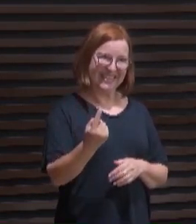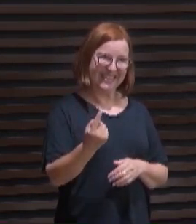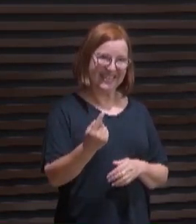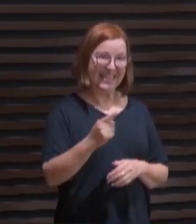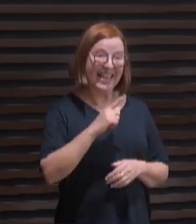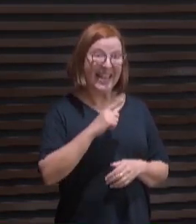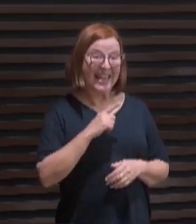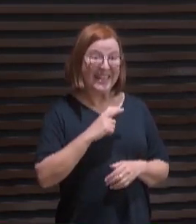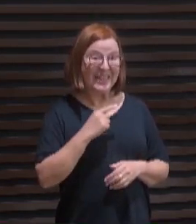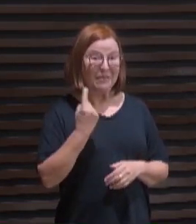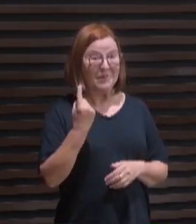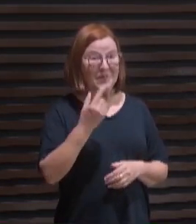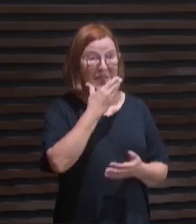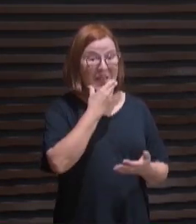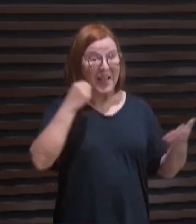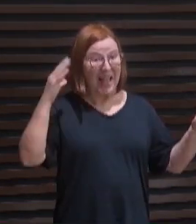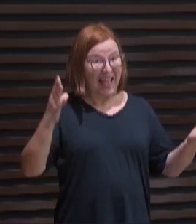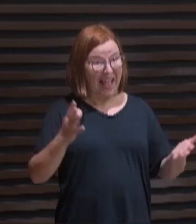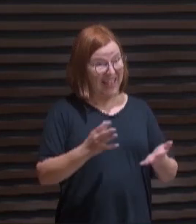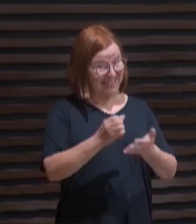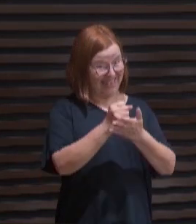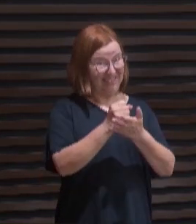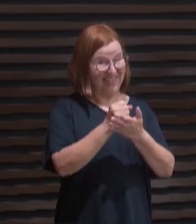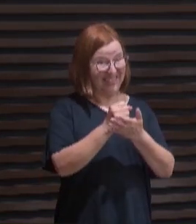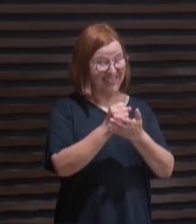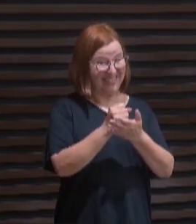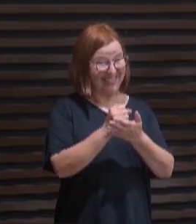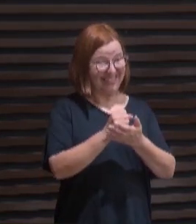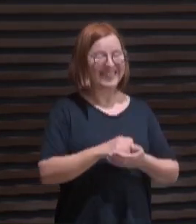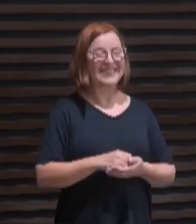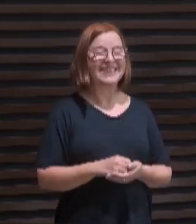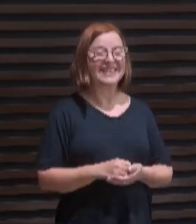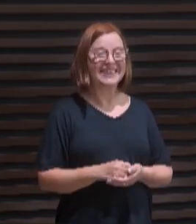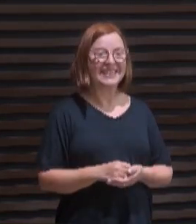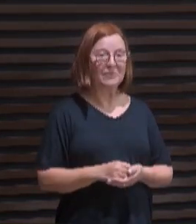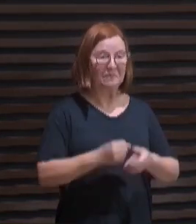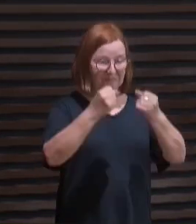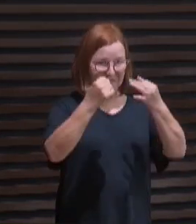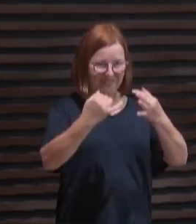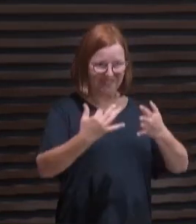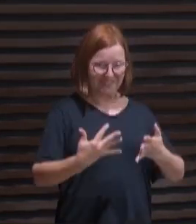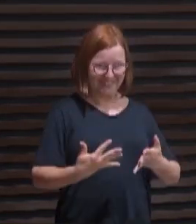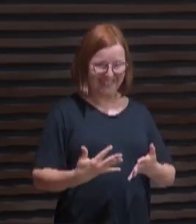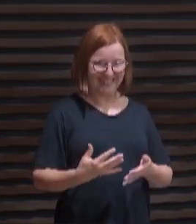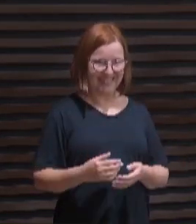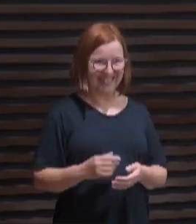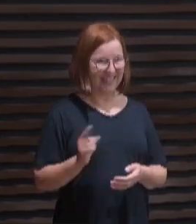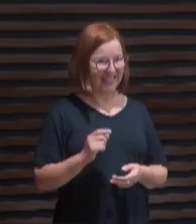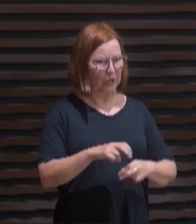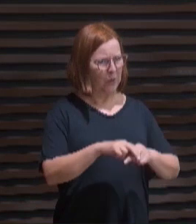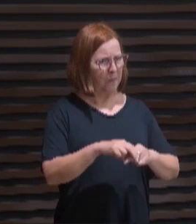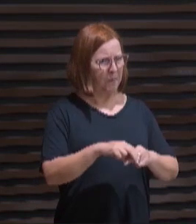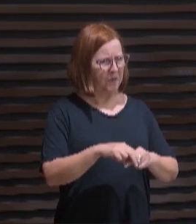Salvador que faz a diferença entre nós. O que eu estou querendo dizer é o seguinte, não é por força nem